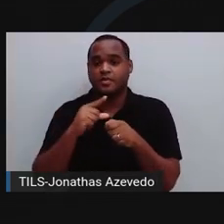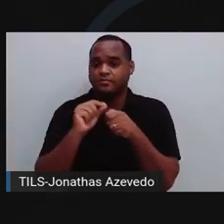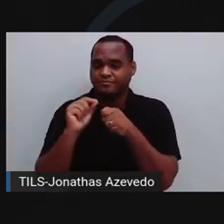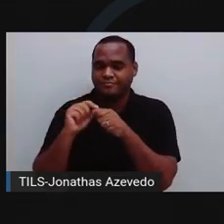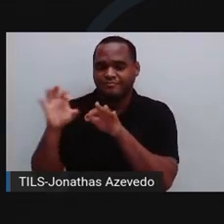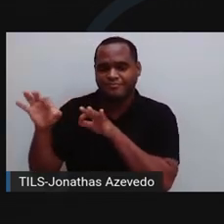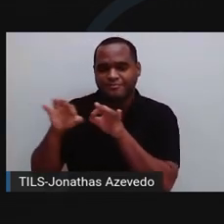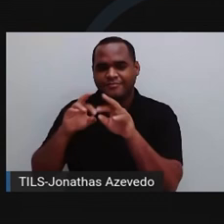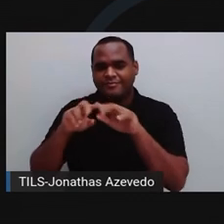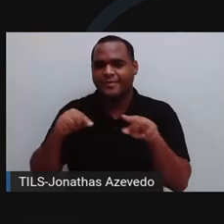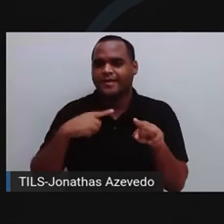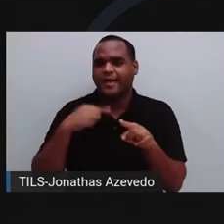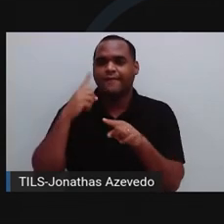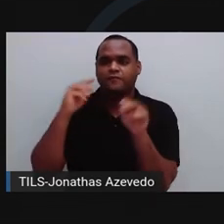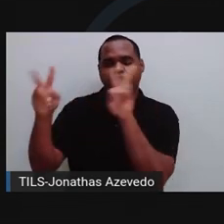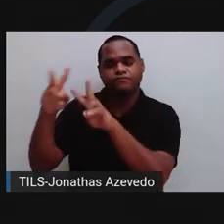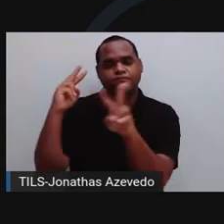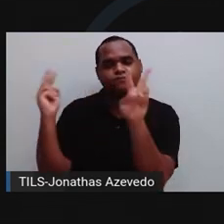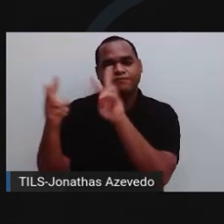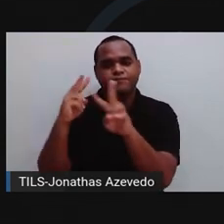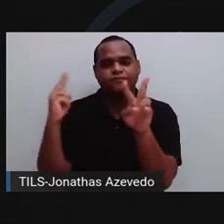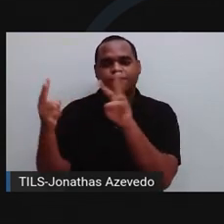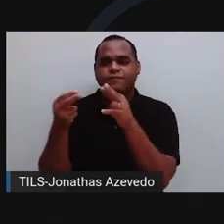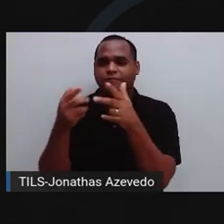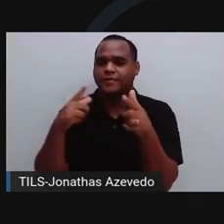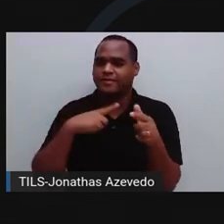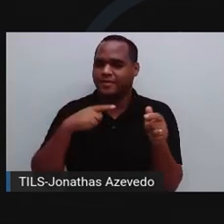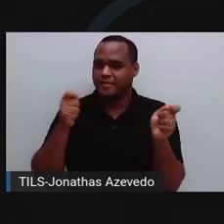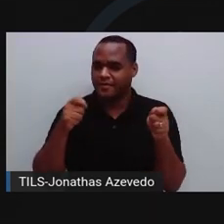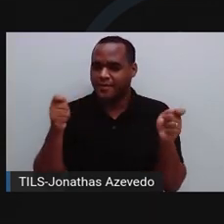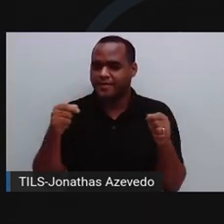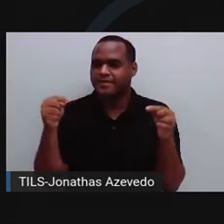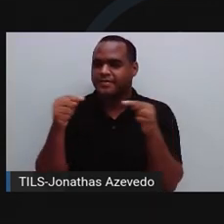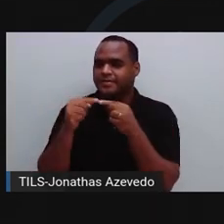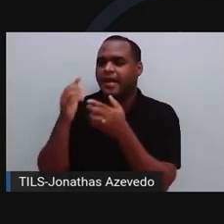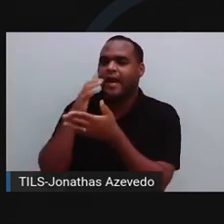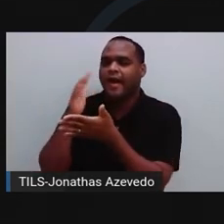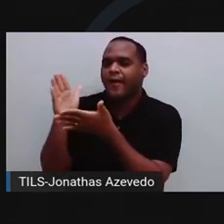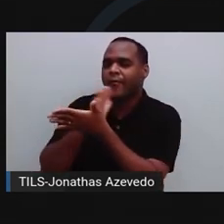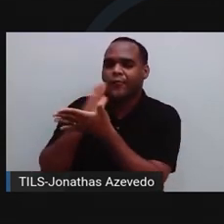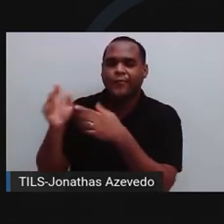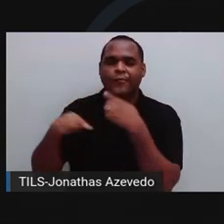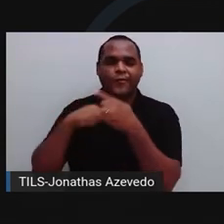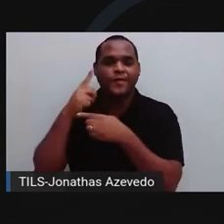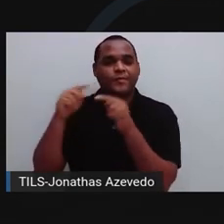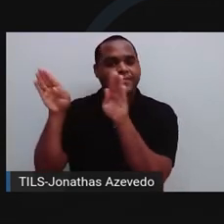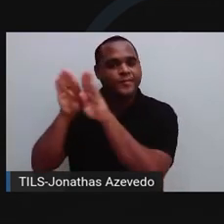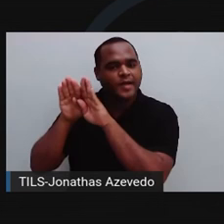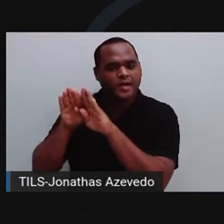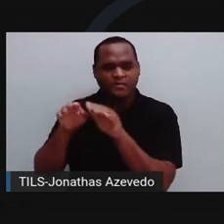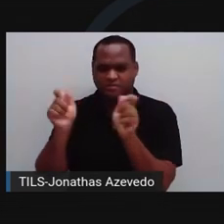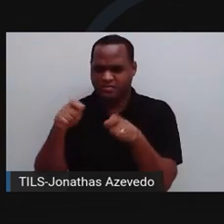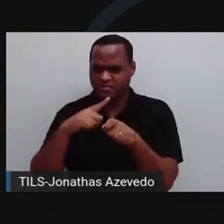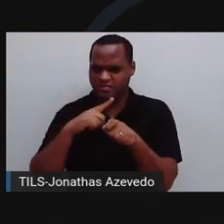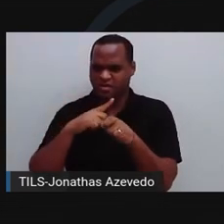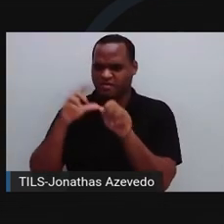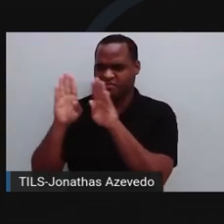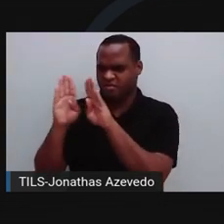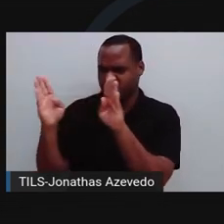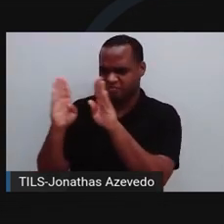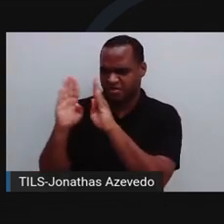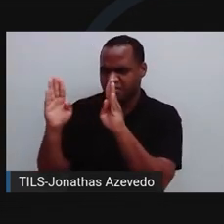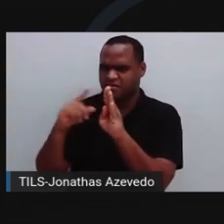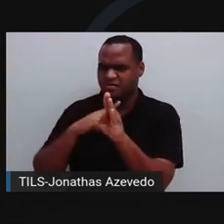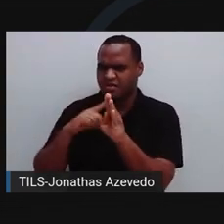porta fechada. Mas cada vez que faz calor, alguma coisa acontece e não consigo fechar. Será que tem algo a ver com o fato de ela ser de